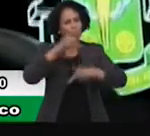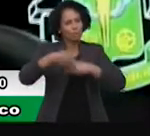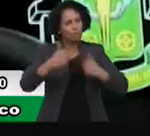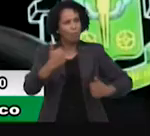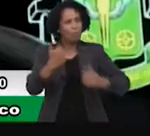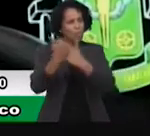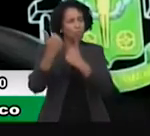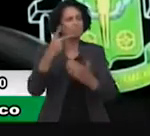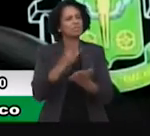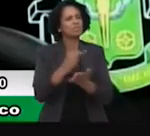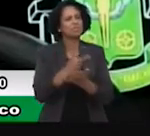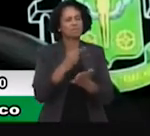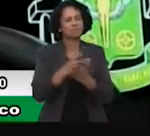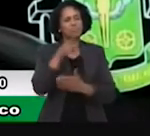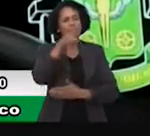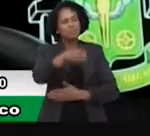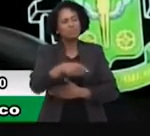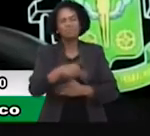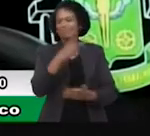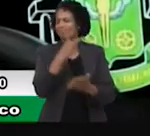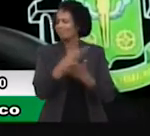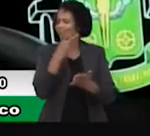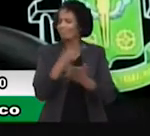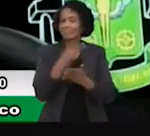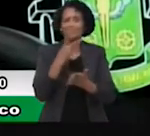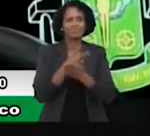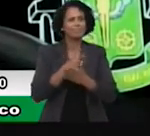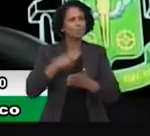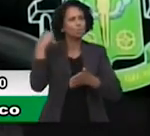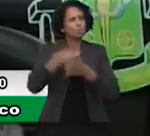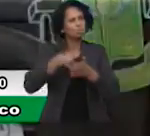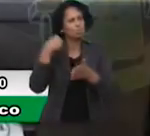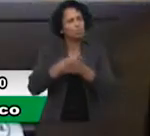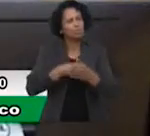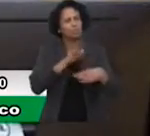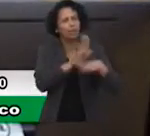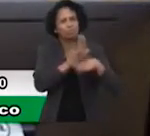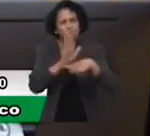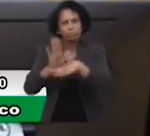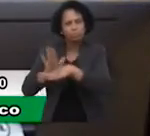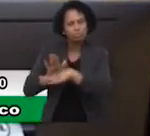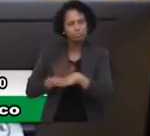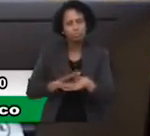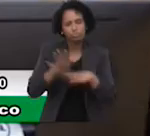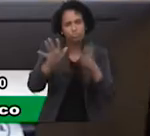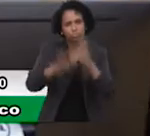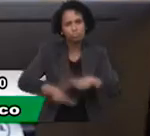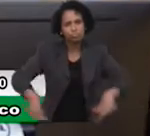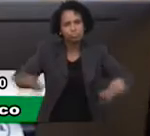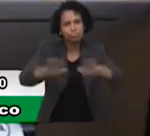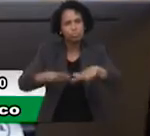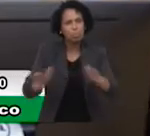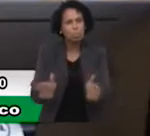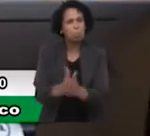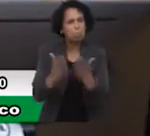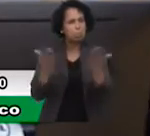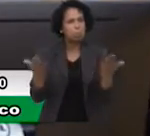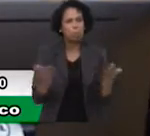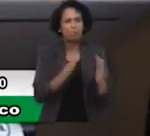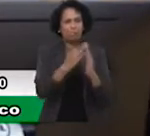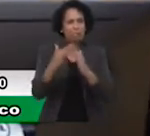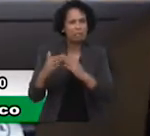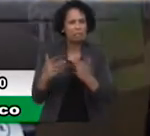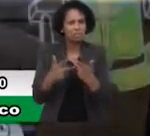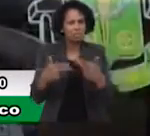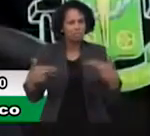grande lutador pelas causas dos mais necessitados, pelas causas dos mais que têm as maiores dificuldades na nossa cidade. Então, deixar